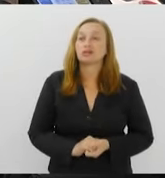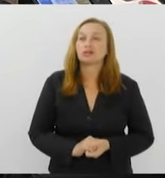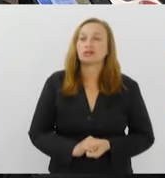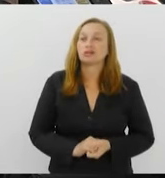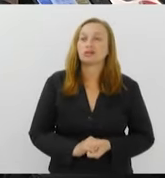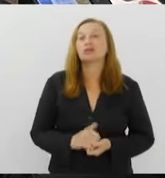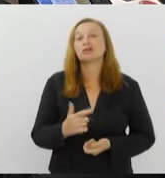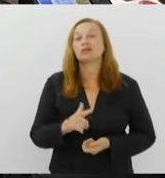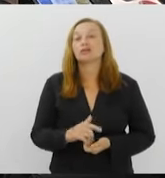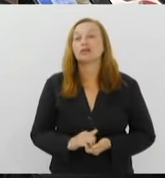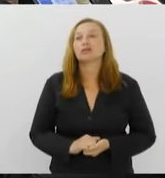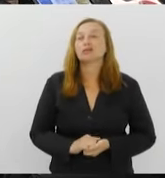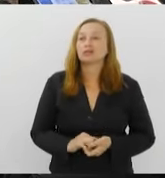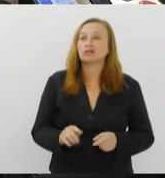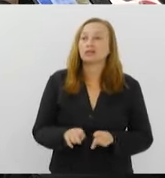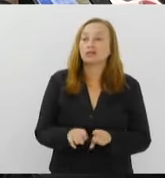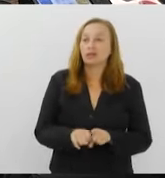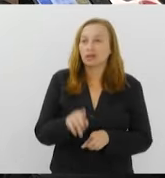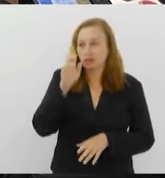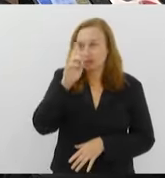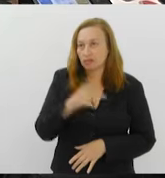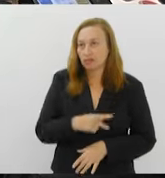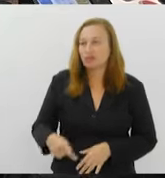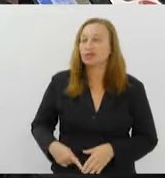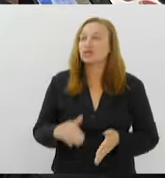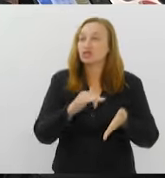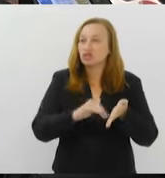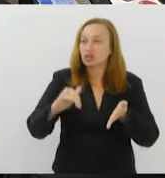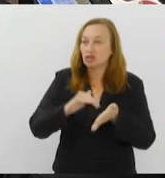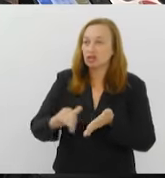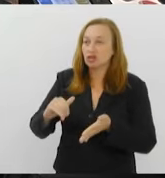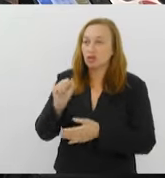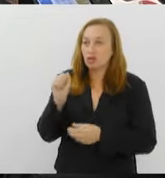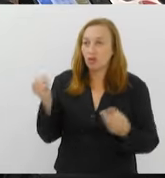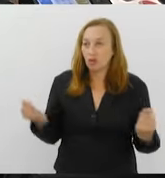não temos mais emendas ao projeto, é isso? Também, presidente, retirei a emenda. Exato. Então, ótimo.